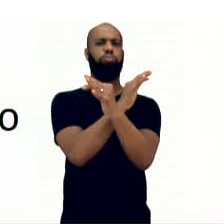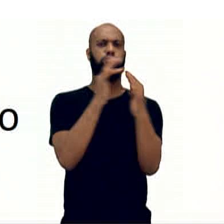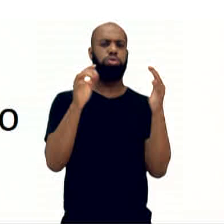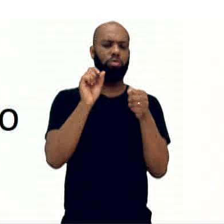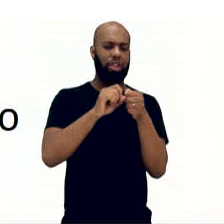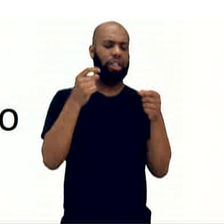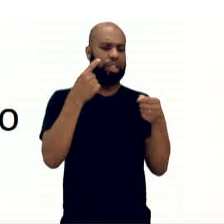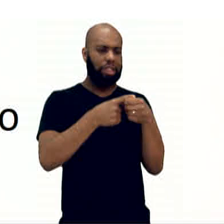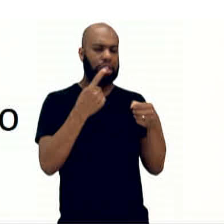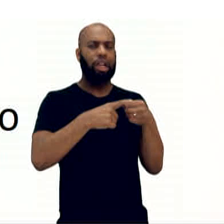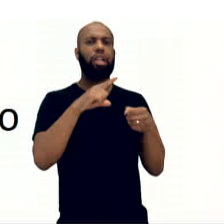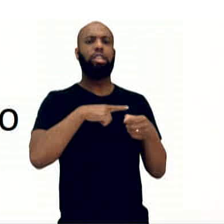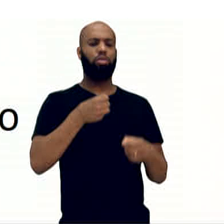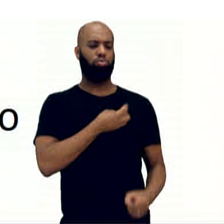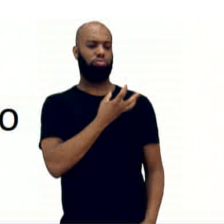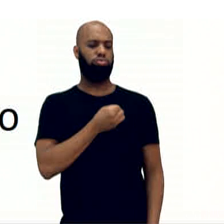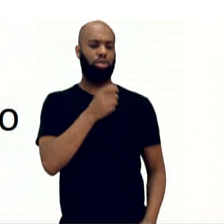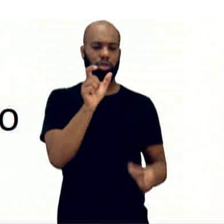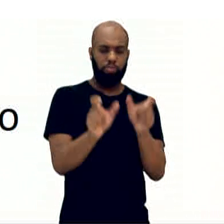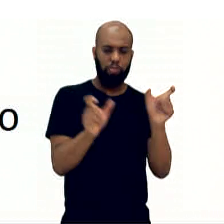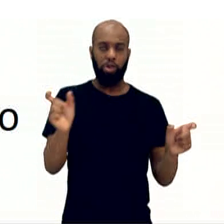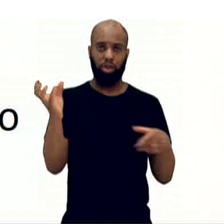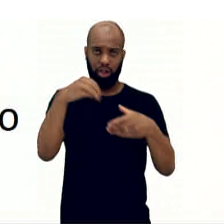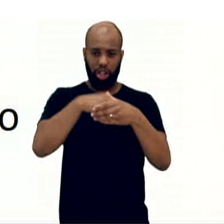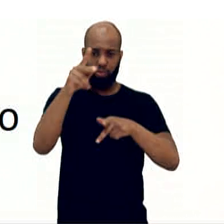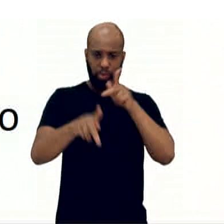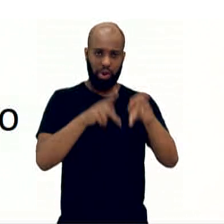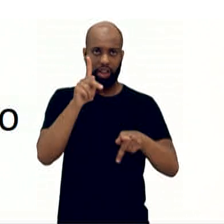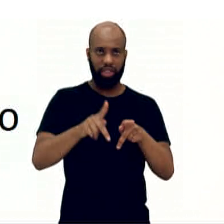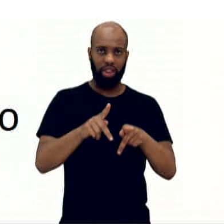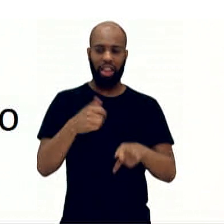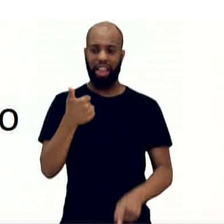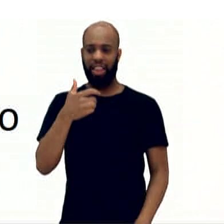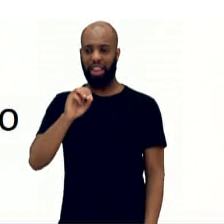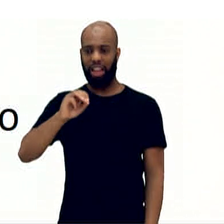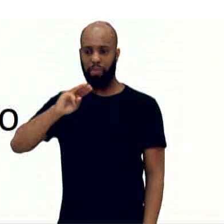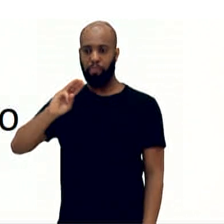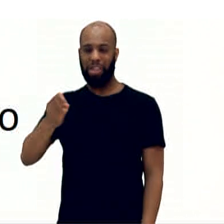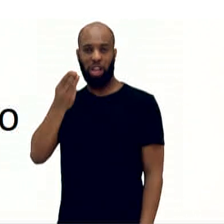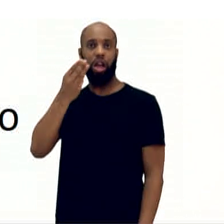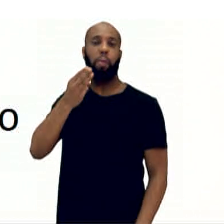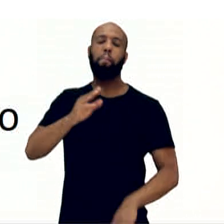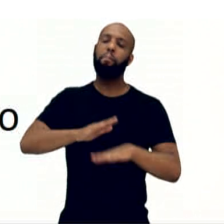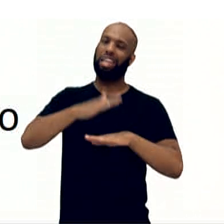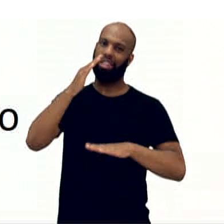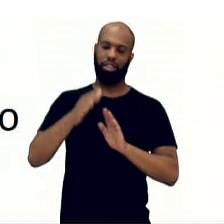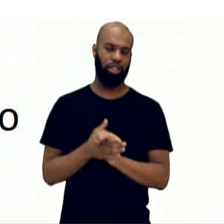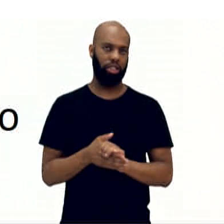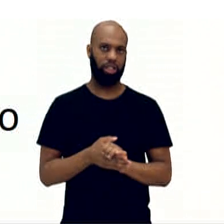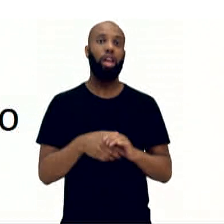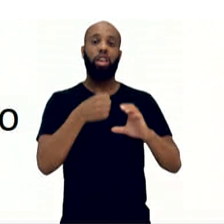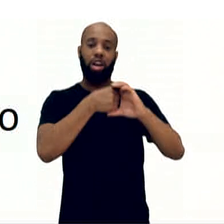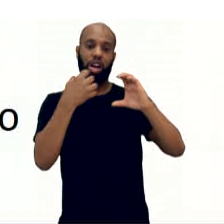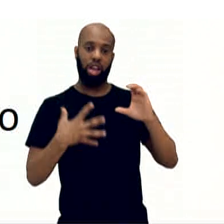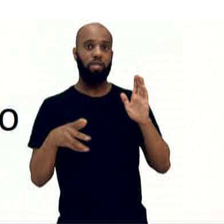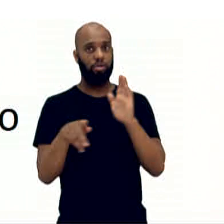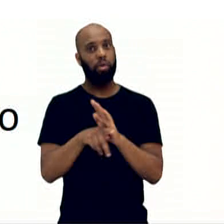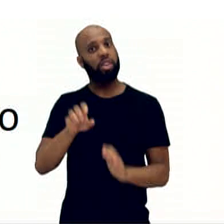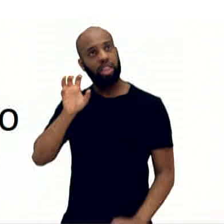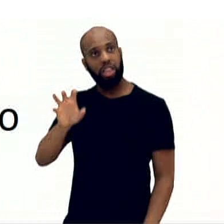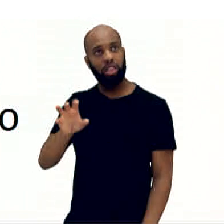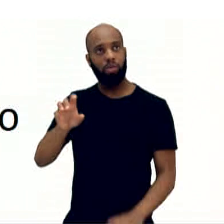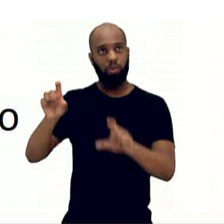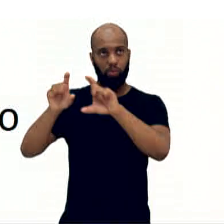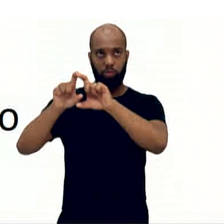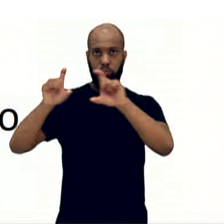com um número de habitantes que supera 10 milhões. Então, o que caracteriza uma megacidade